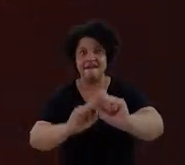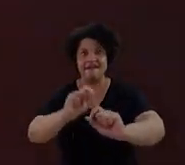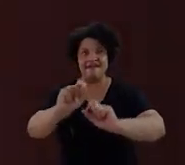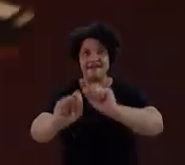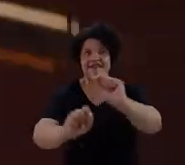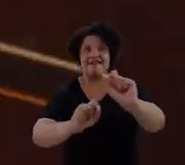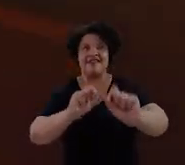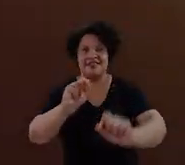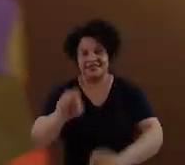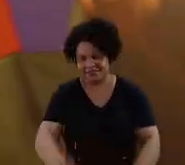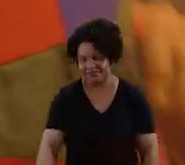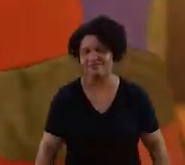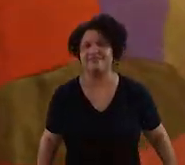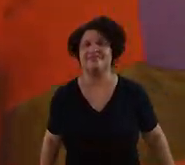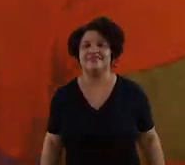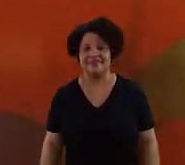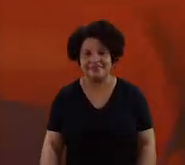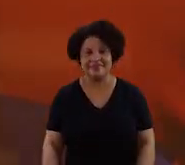bicha, montei o esquema.